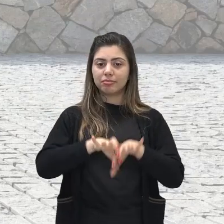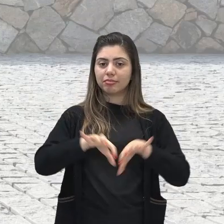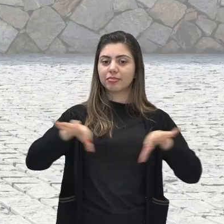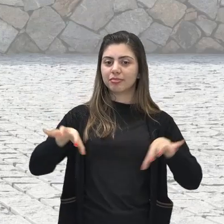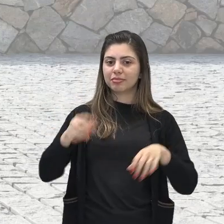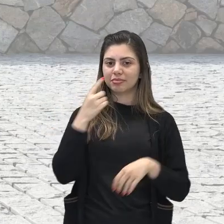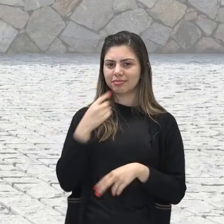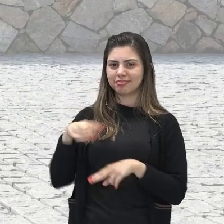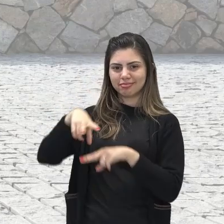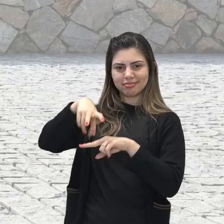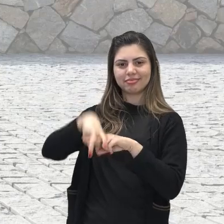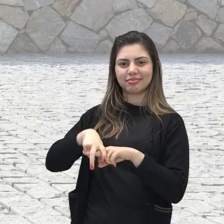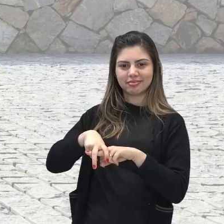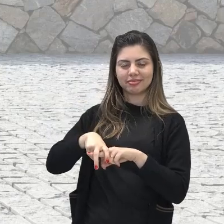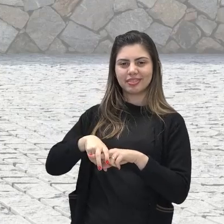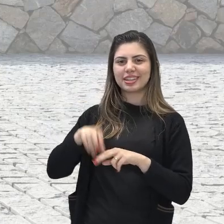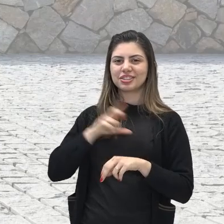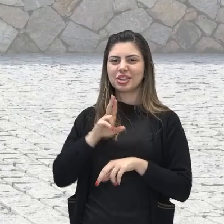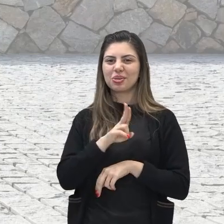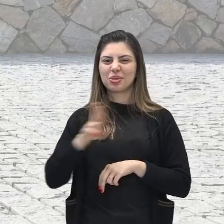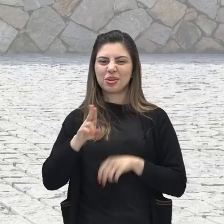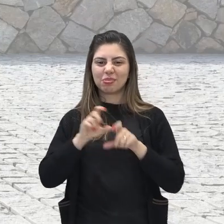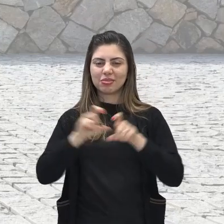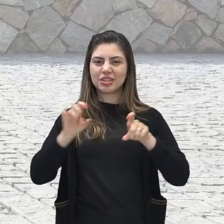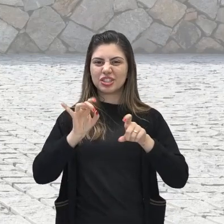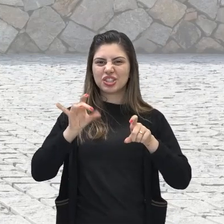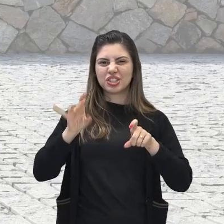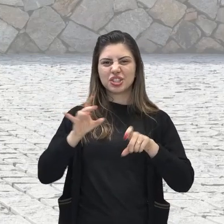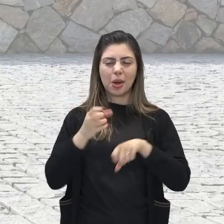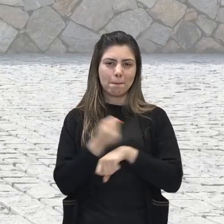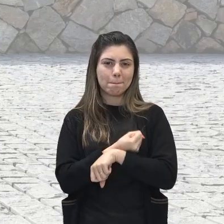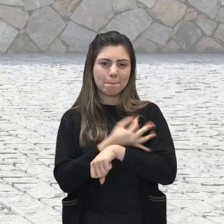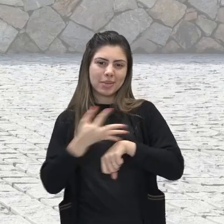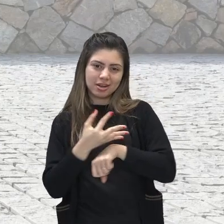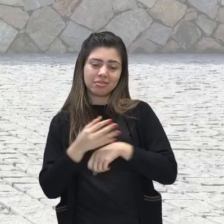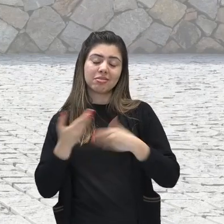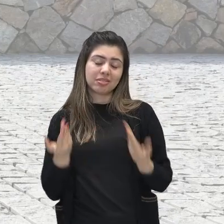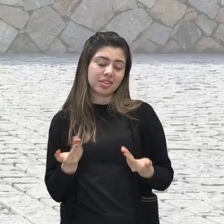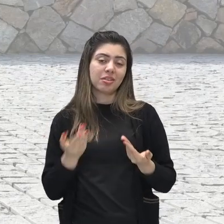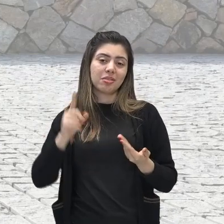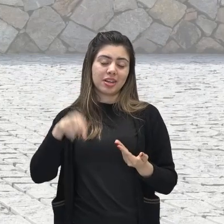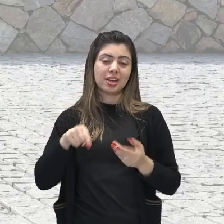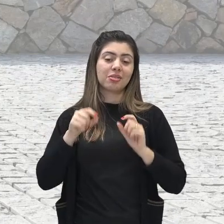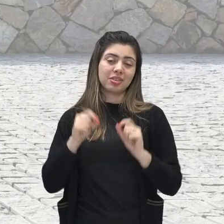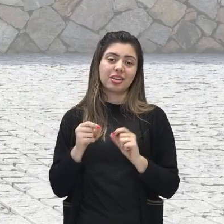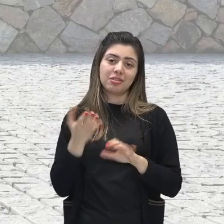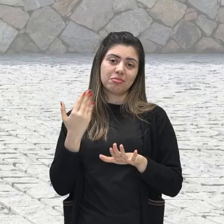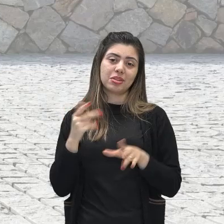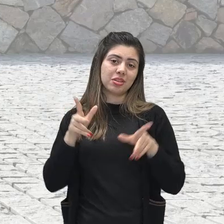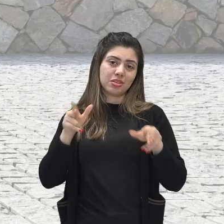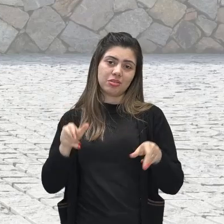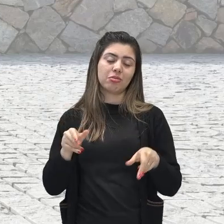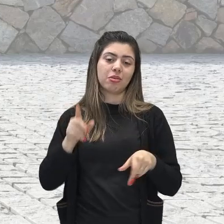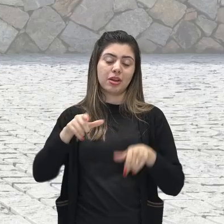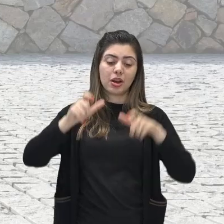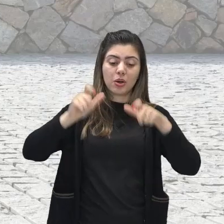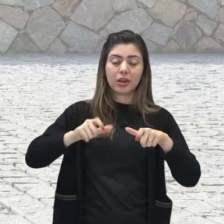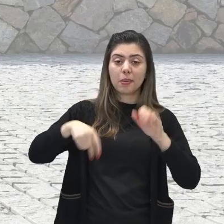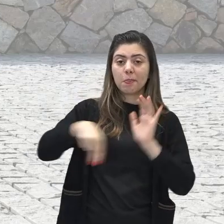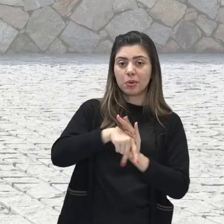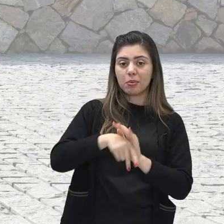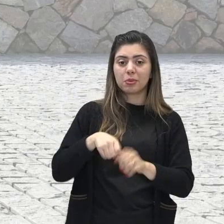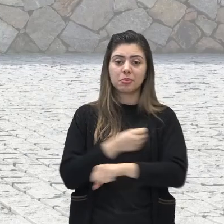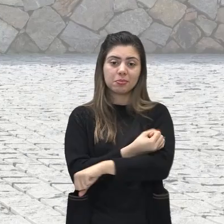banco? Whites only, ou seja, somente brancos. Então era assim que funcionava o regime do apartheid nesse momento, lugares específicos para